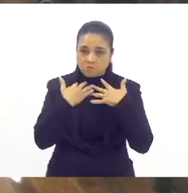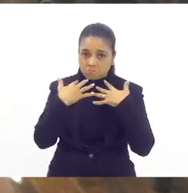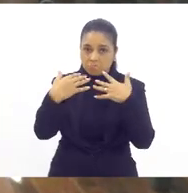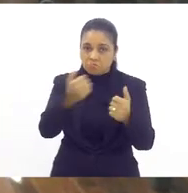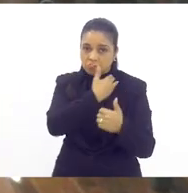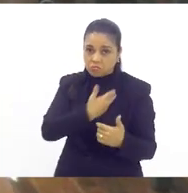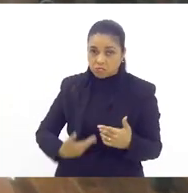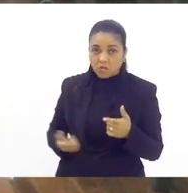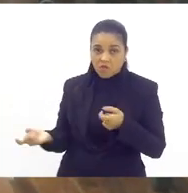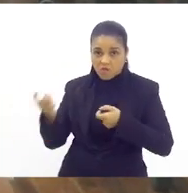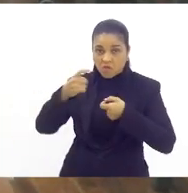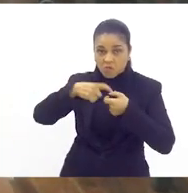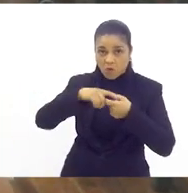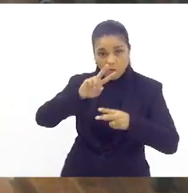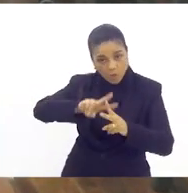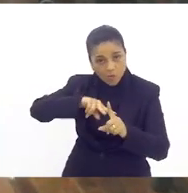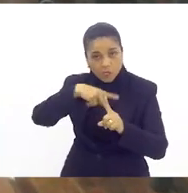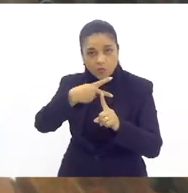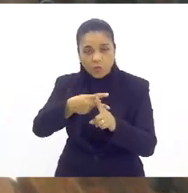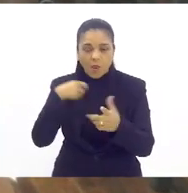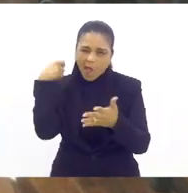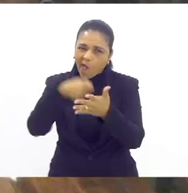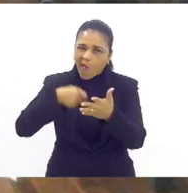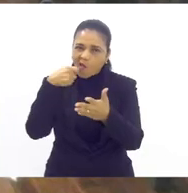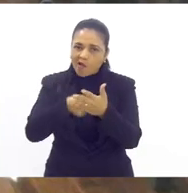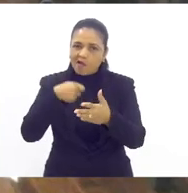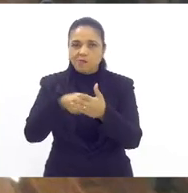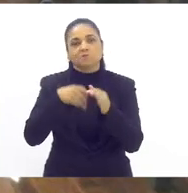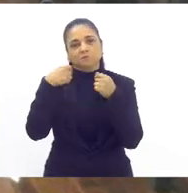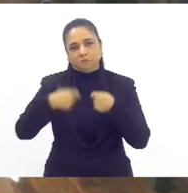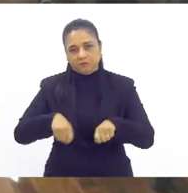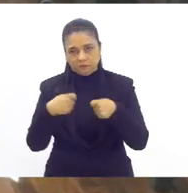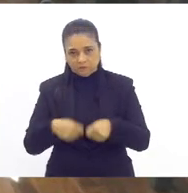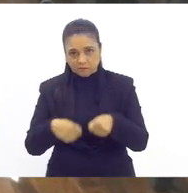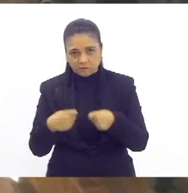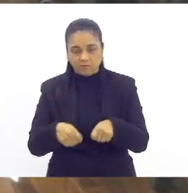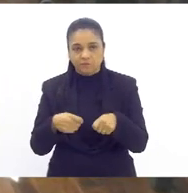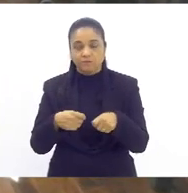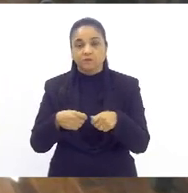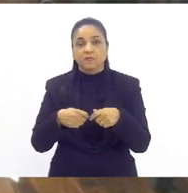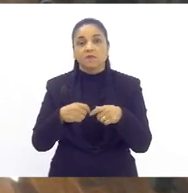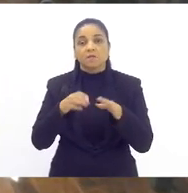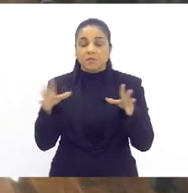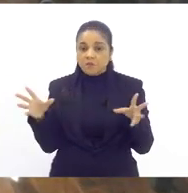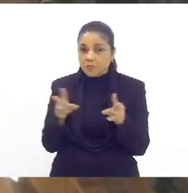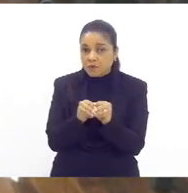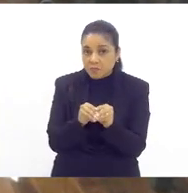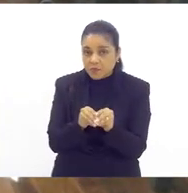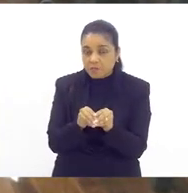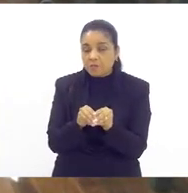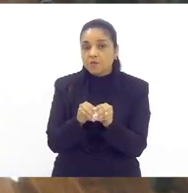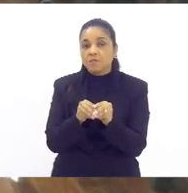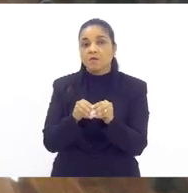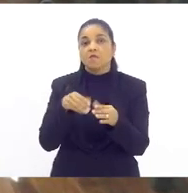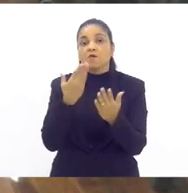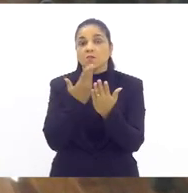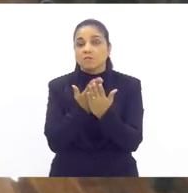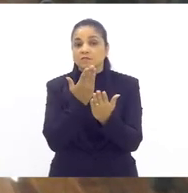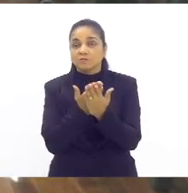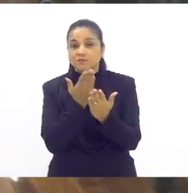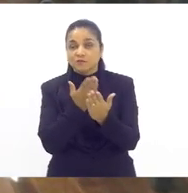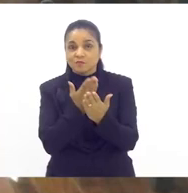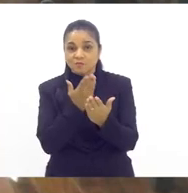retomar e redobrar a cobrança necessária E aí só para concluir sobre os estudantes